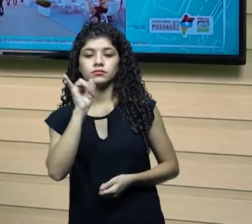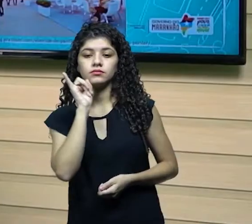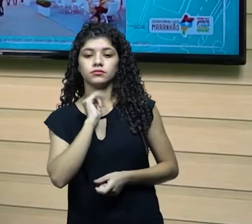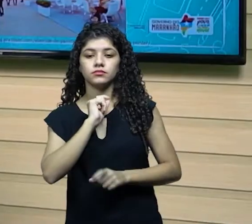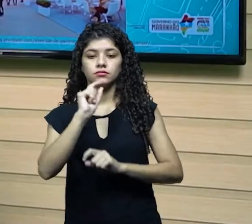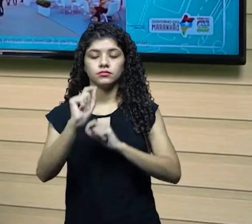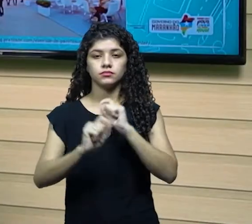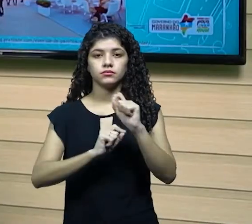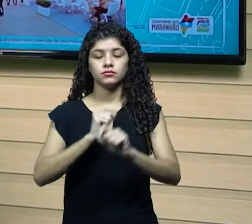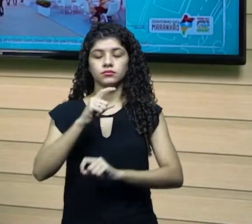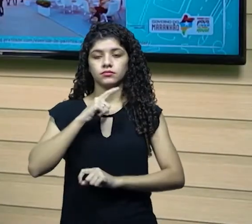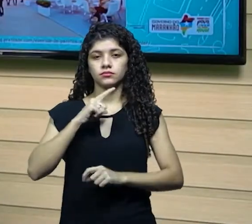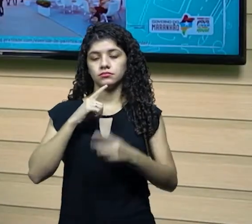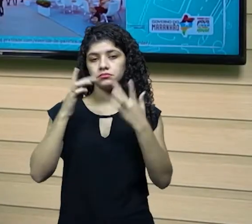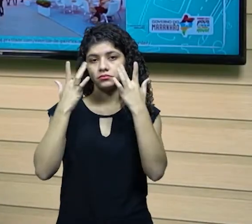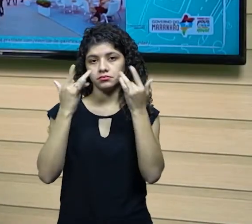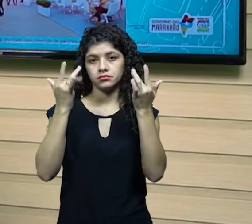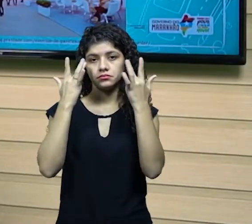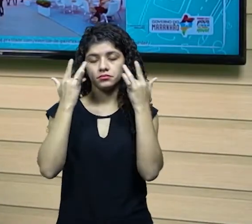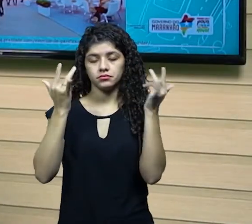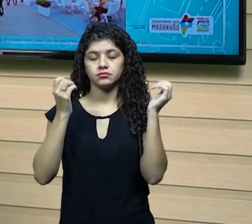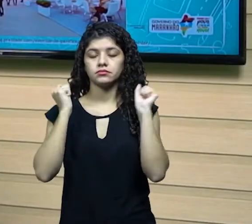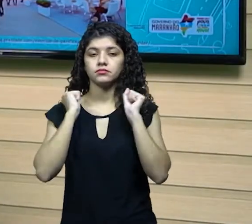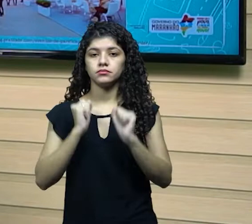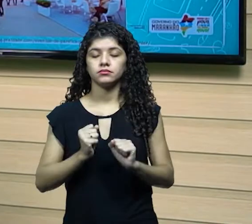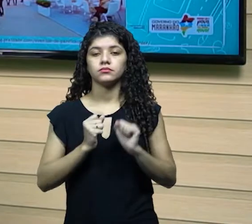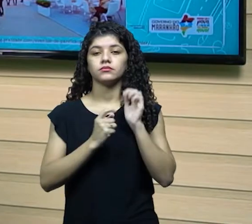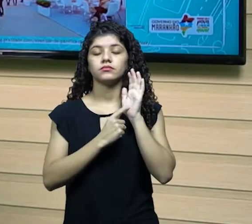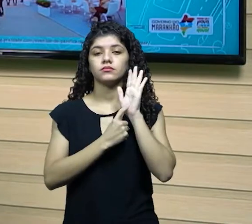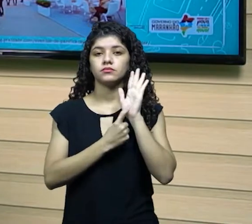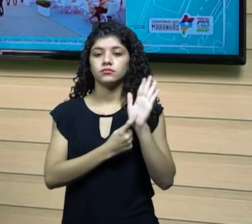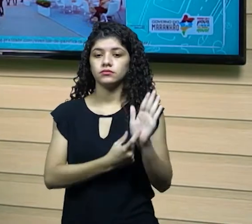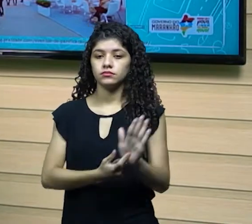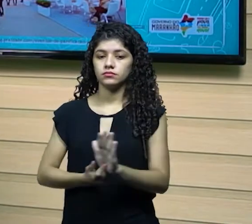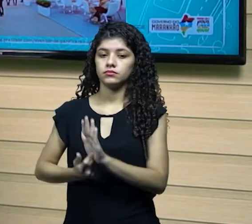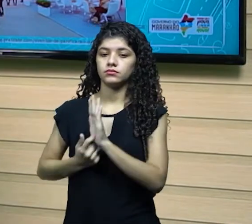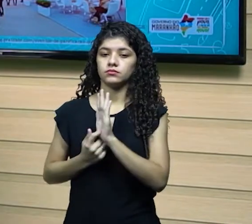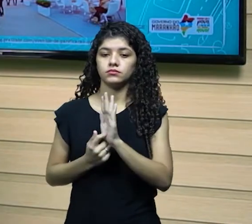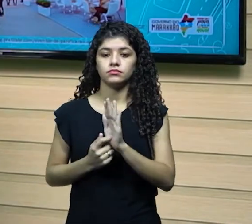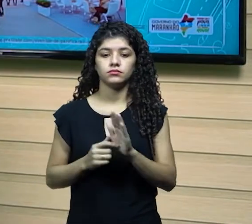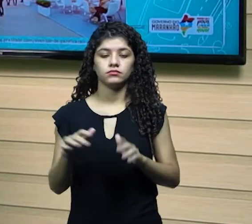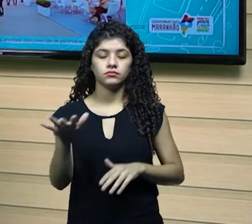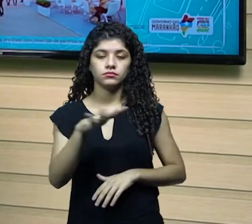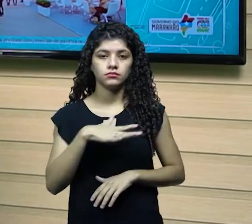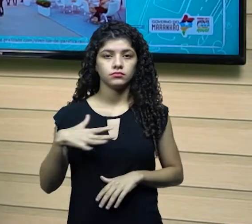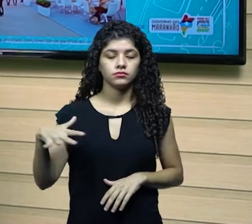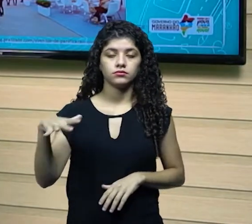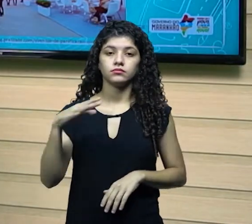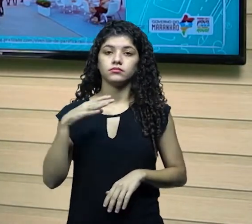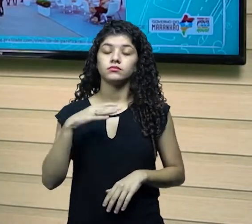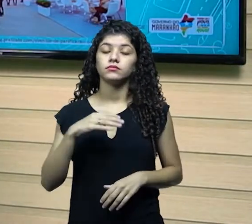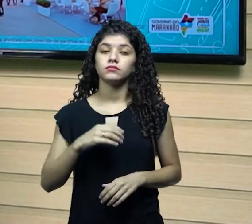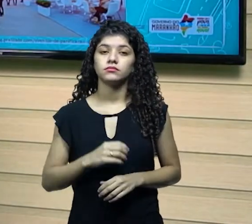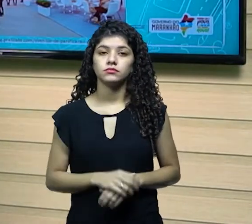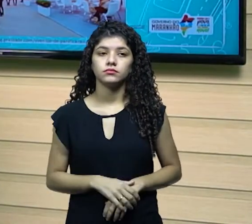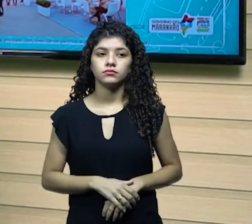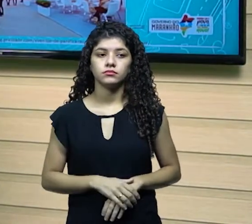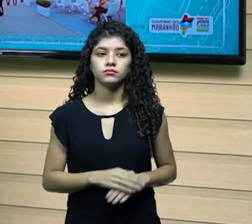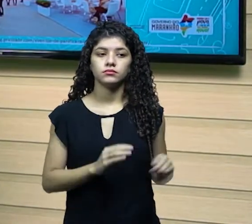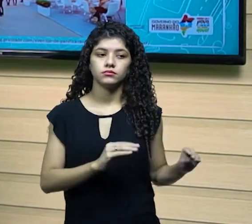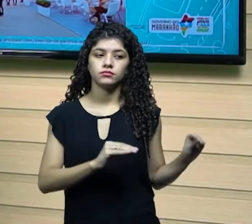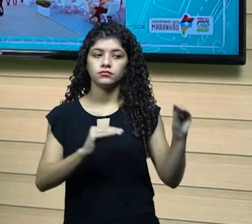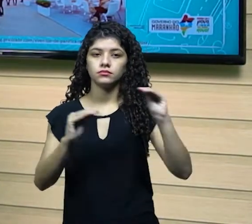Itinerante pode ser uma mostra Itinerante por exemplo uma amostra artística Então ela pode estar